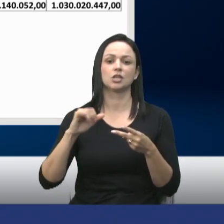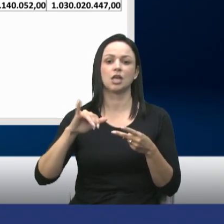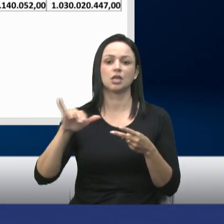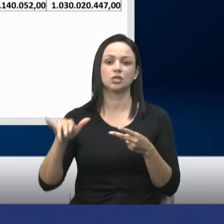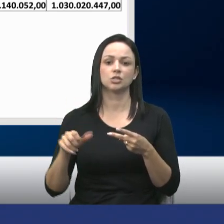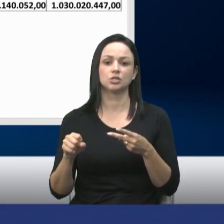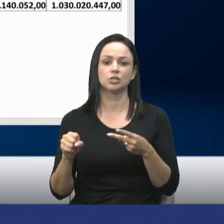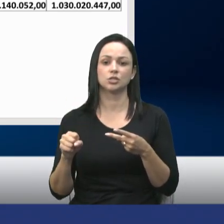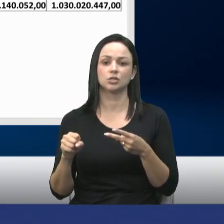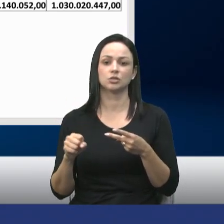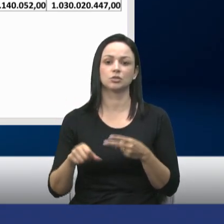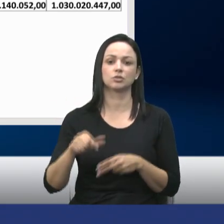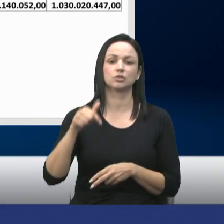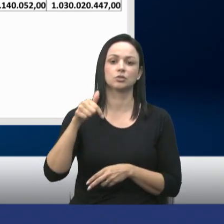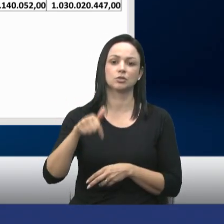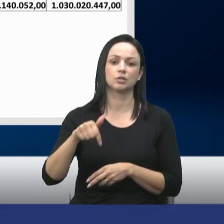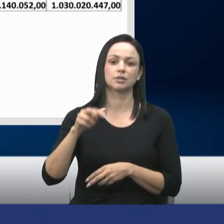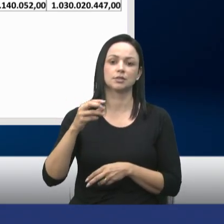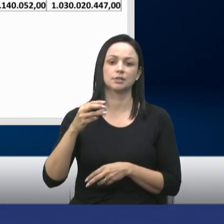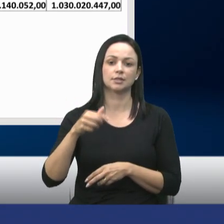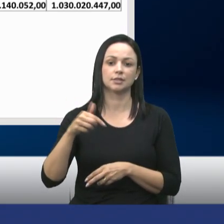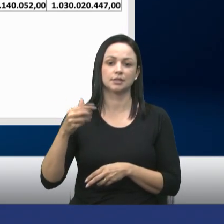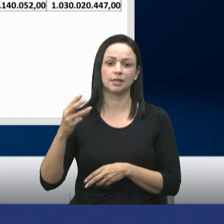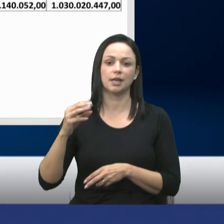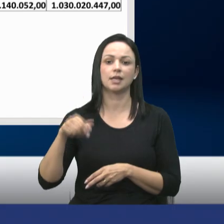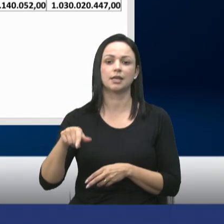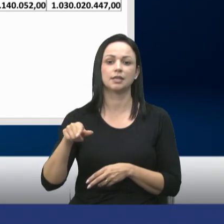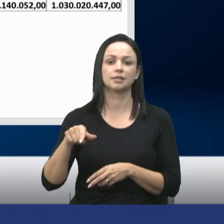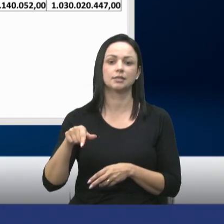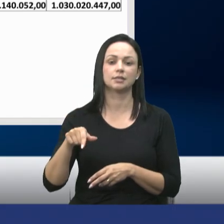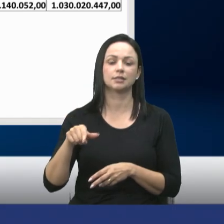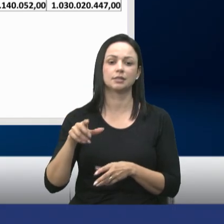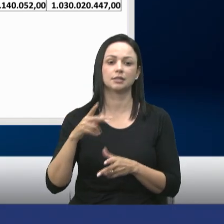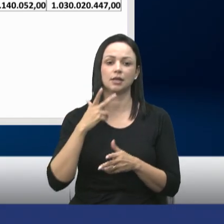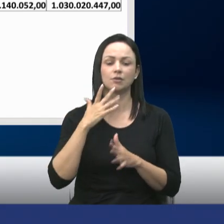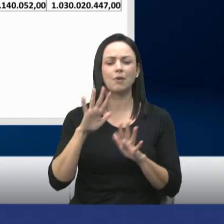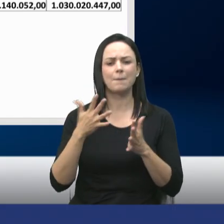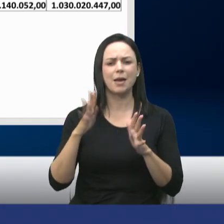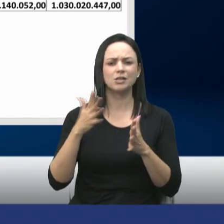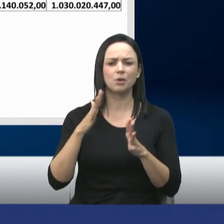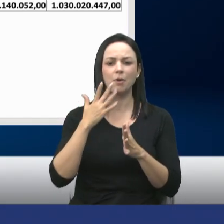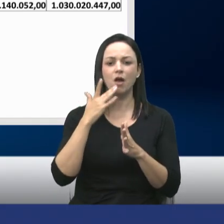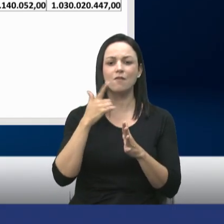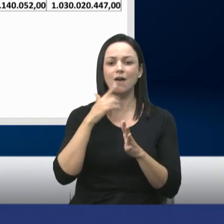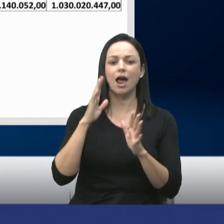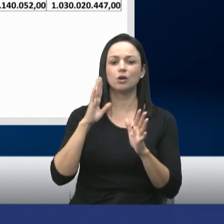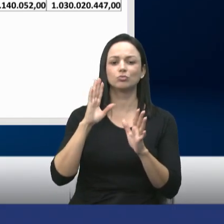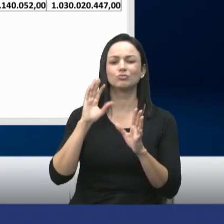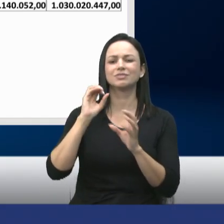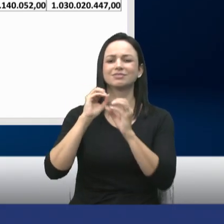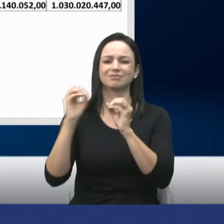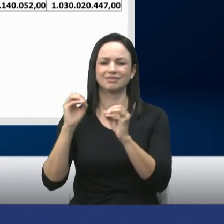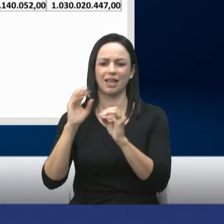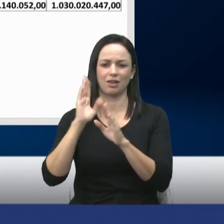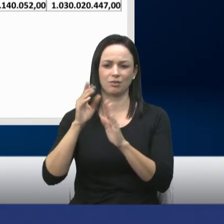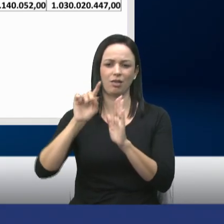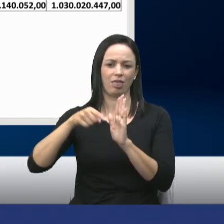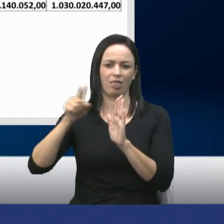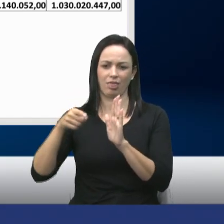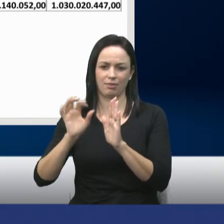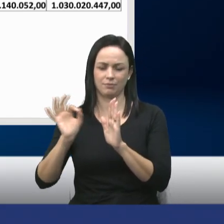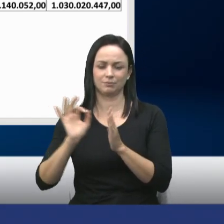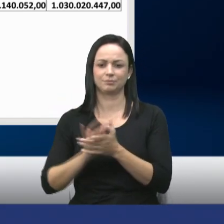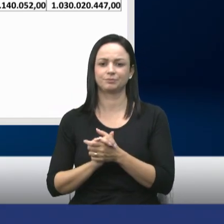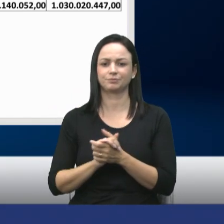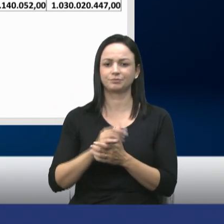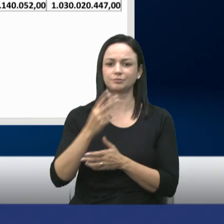Saenja, 773 milhões para a Prefeitura. Estou falando arredondado, tá, gente? Para